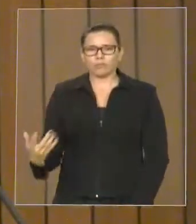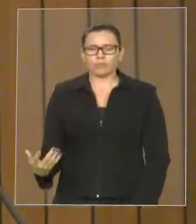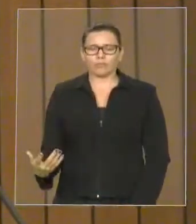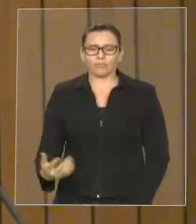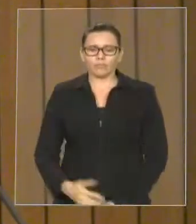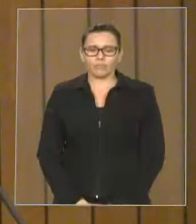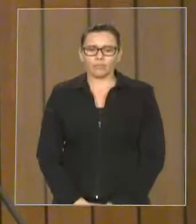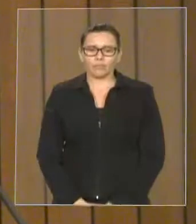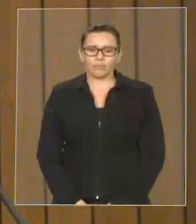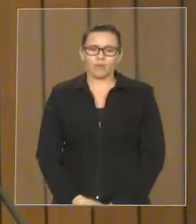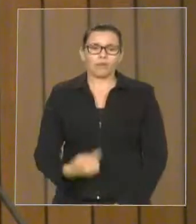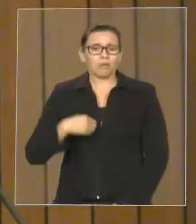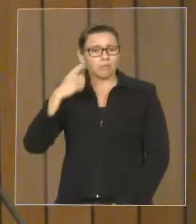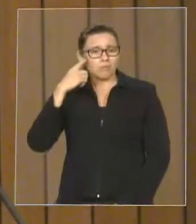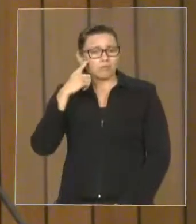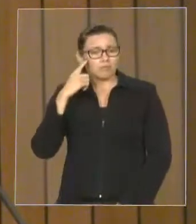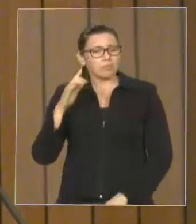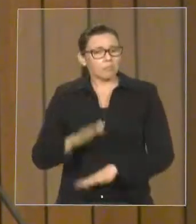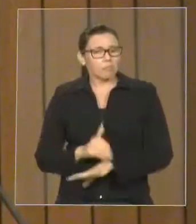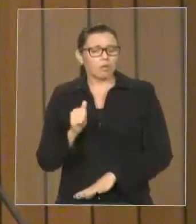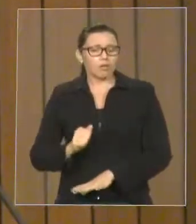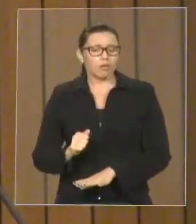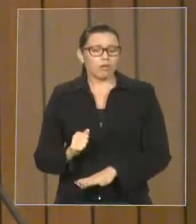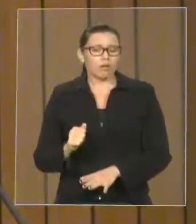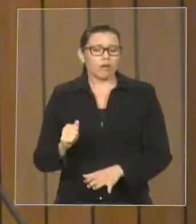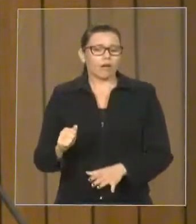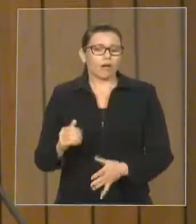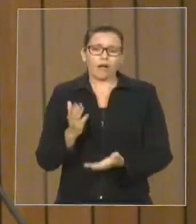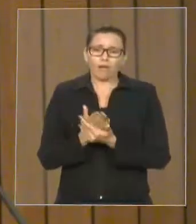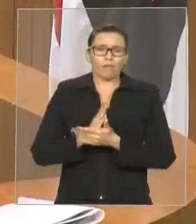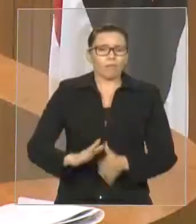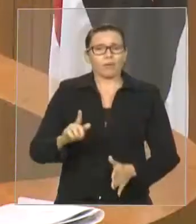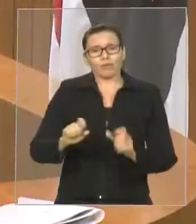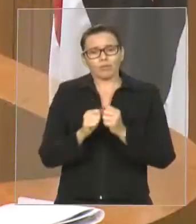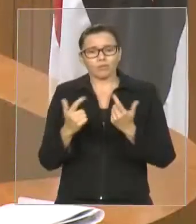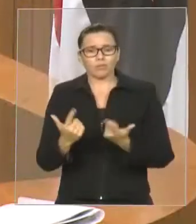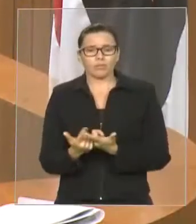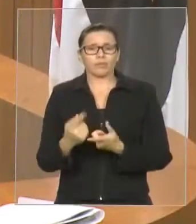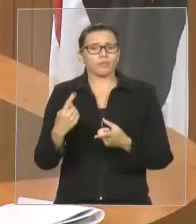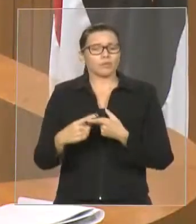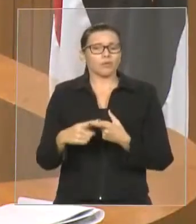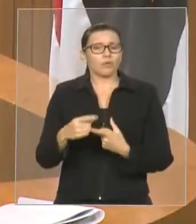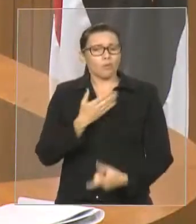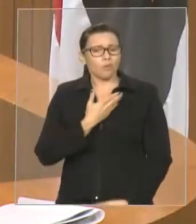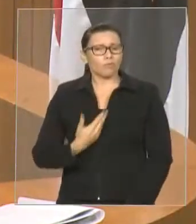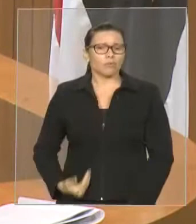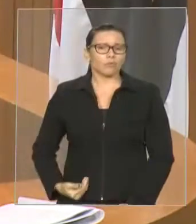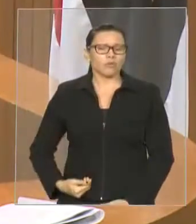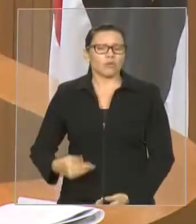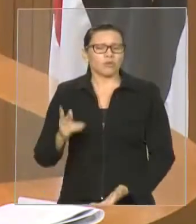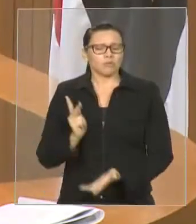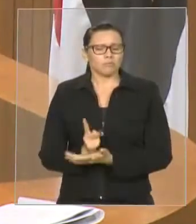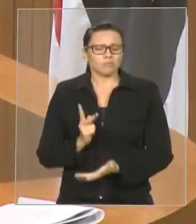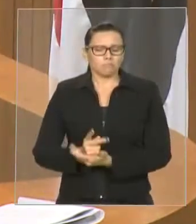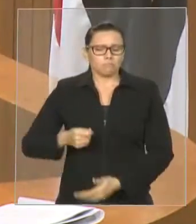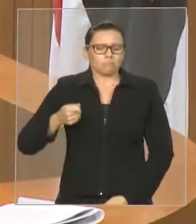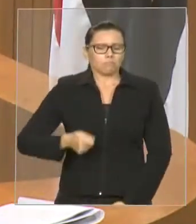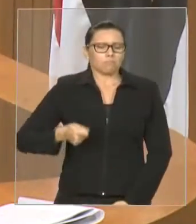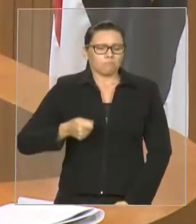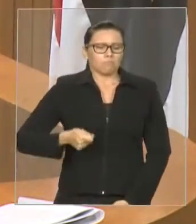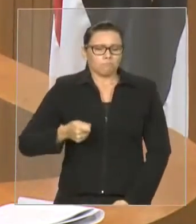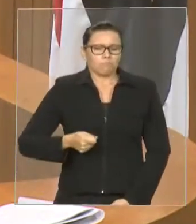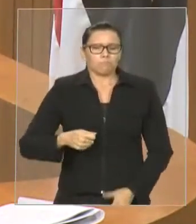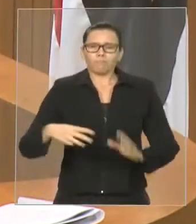porque o governador está praticamente usurpando o poder da Assembleia Legislativa, deputada Graça Paz, quando edita